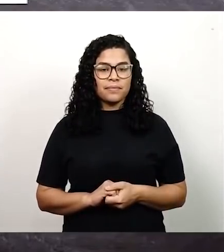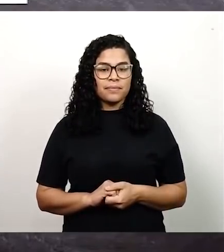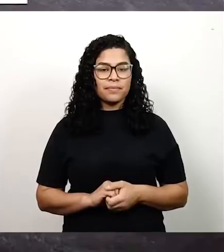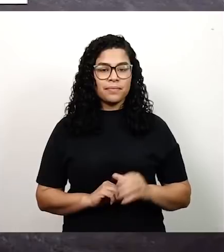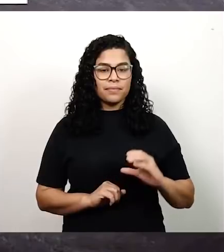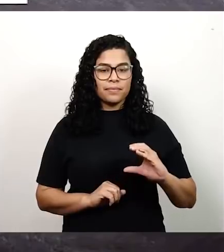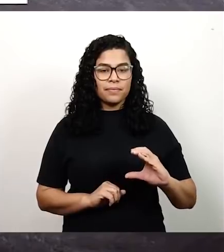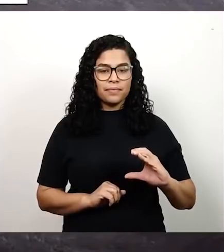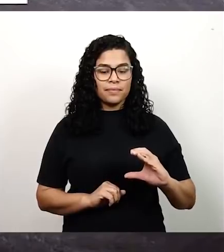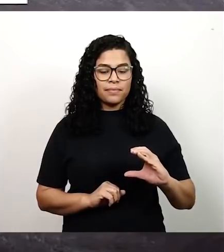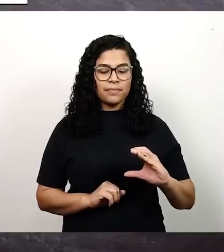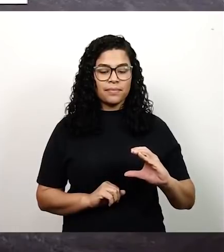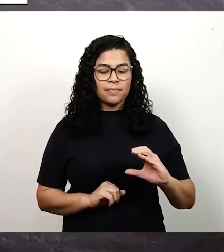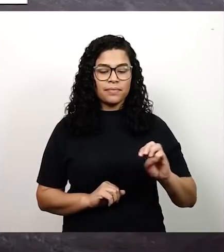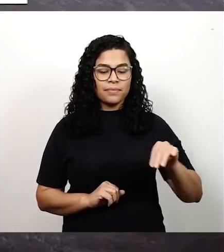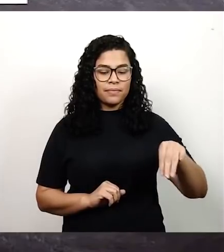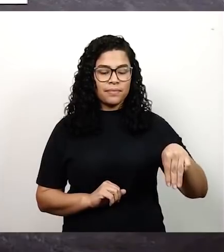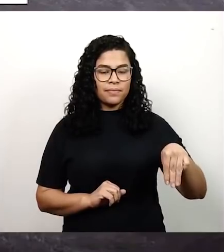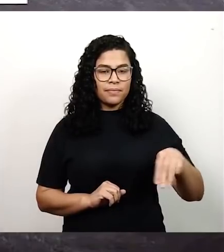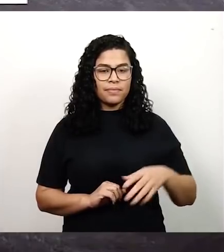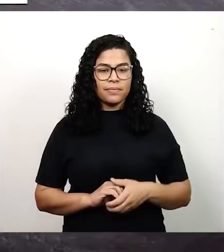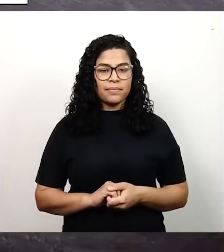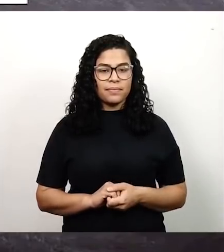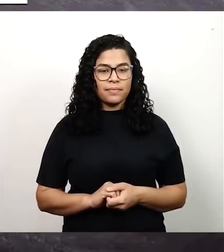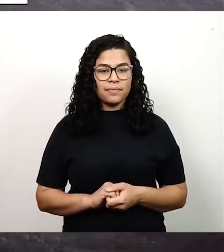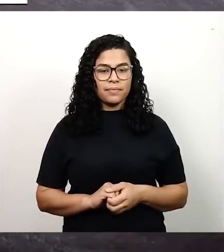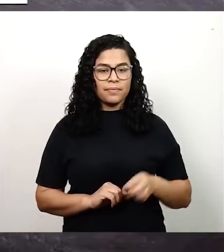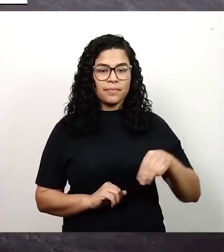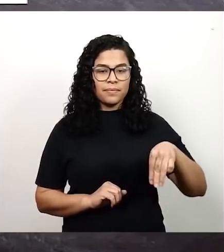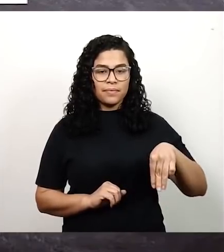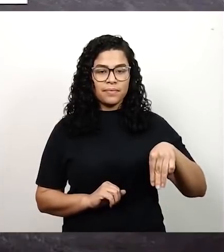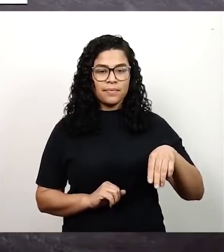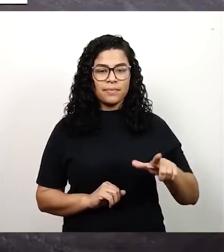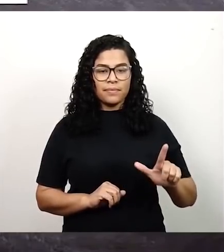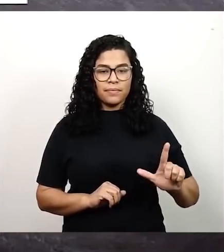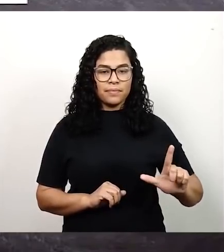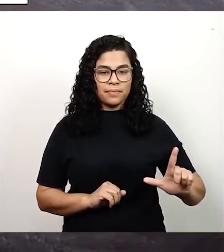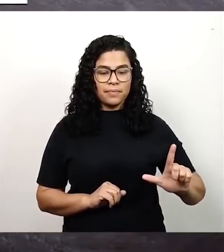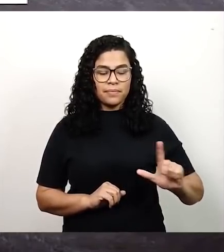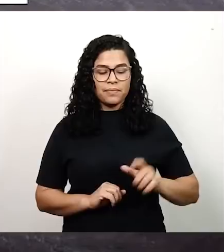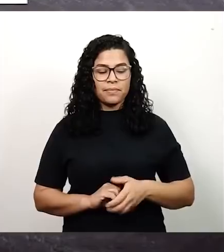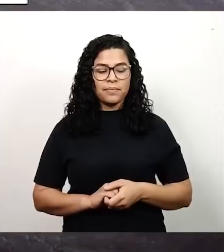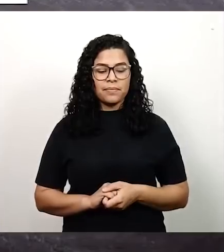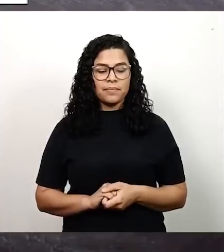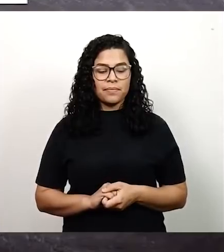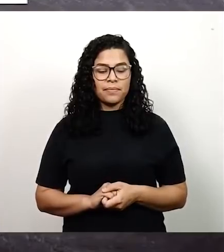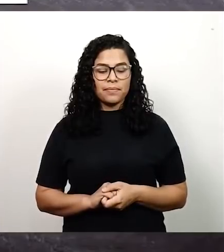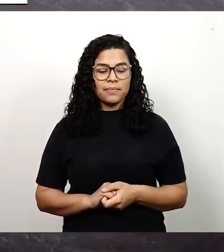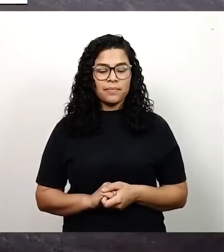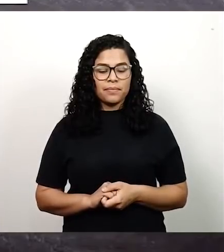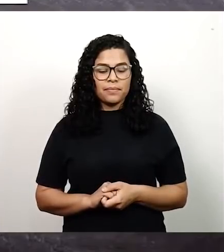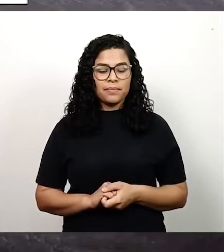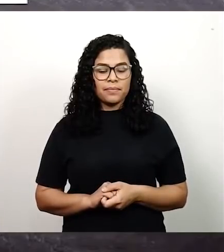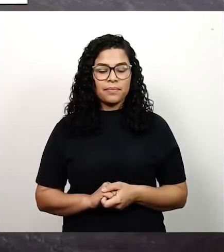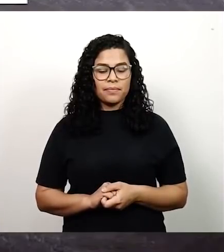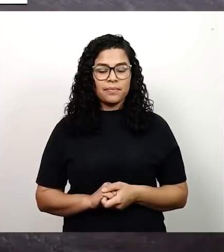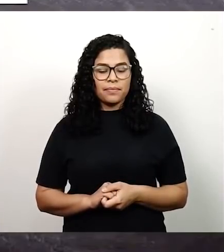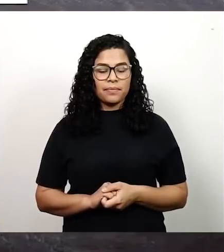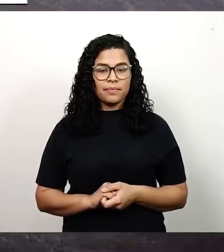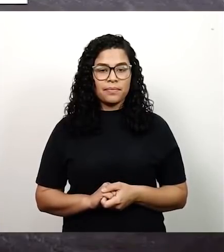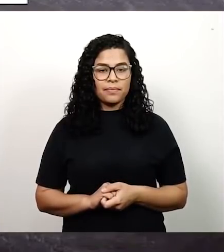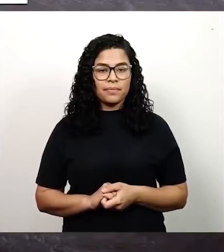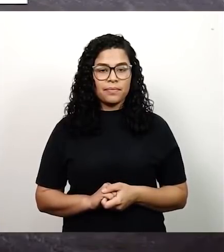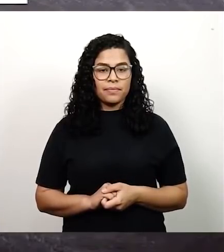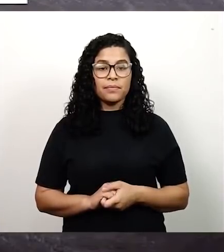que significa centímetro. E este daqui que significa mililitro. Pode ser